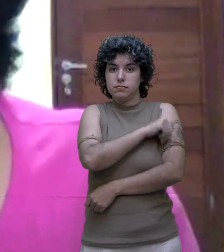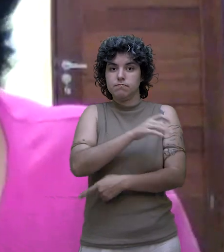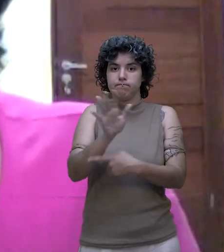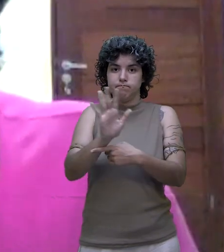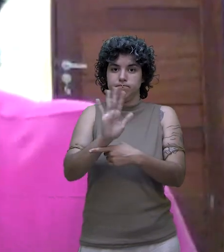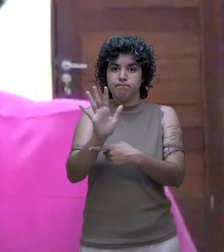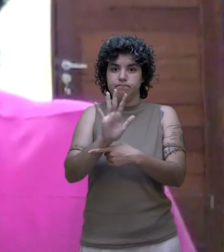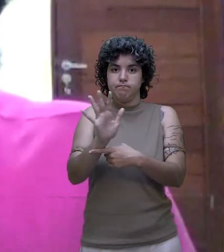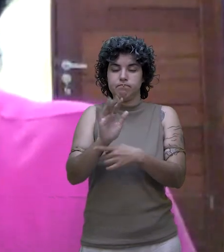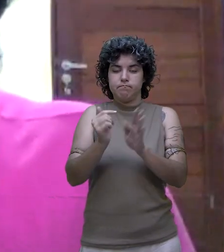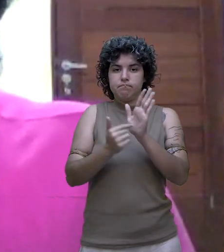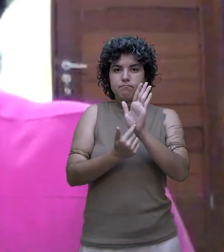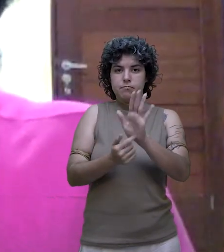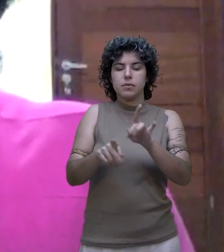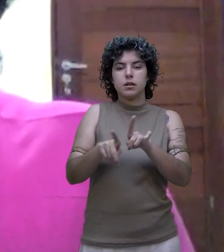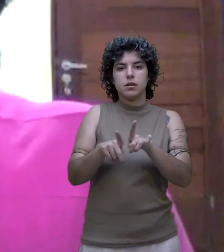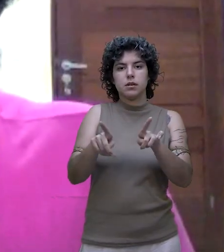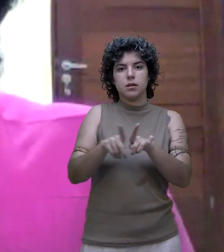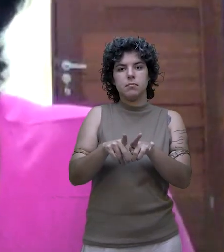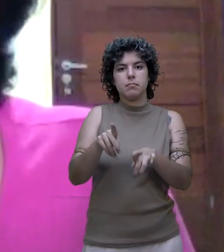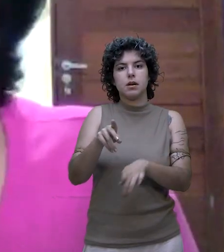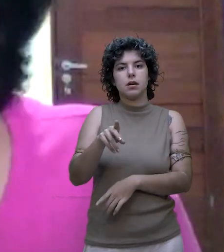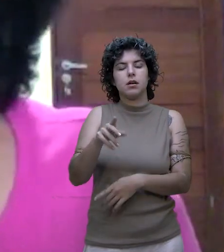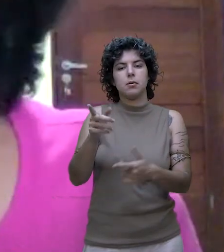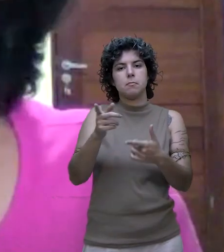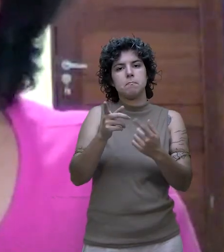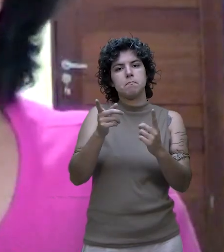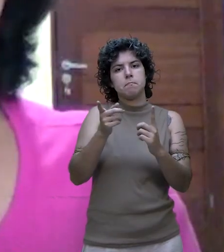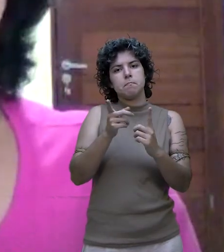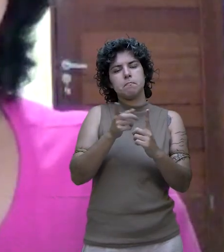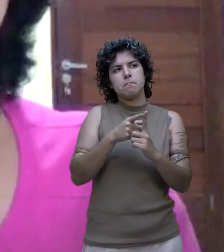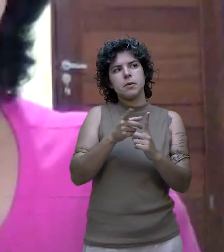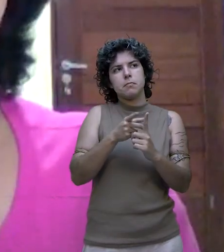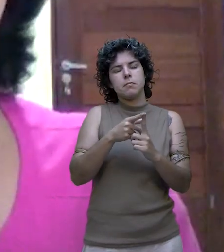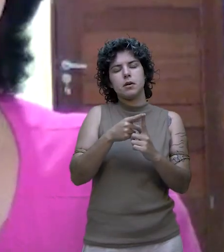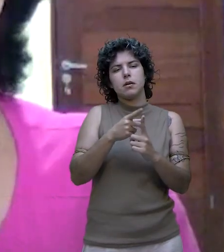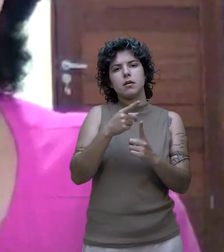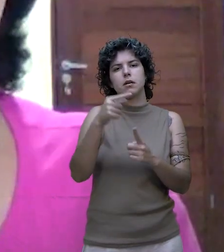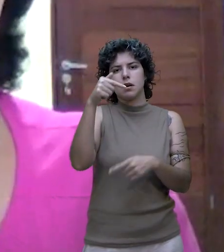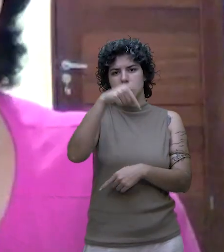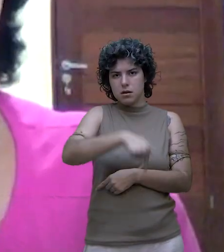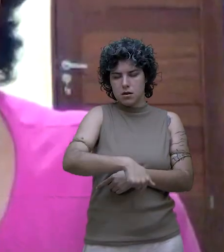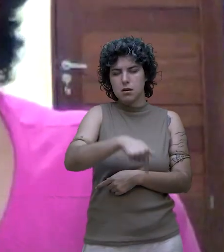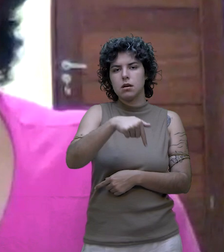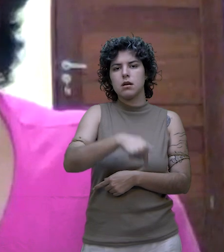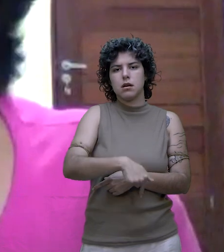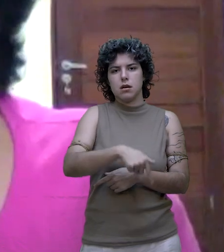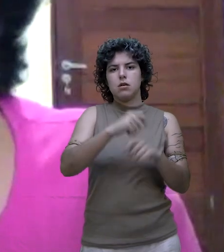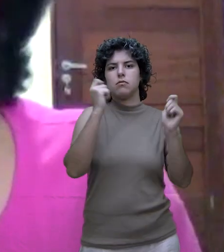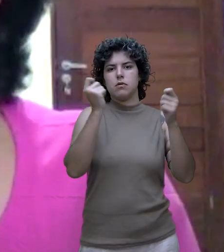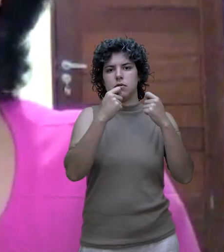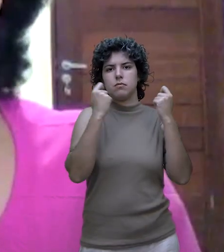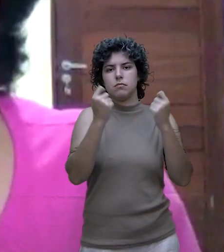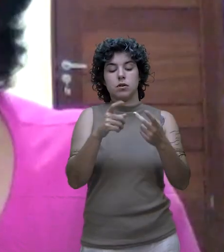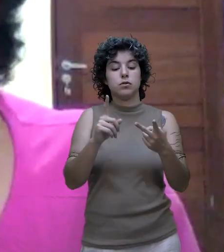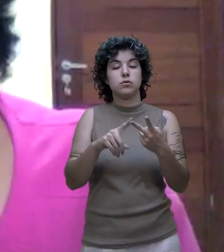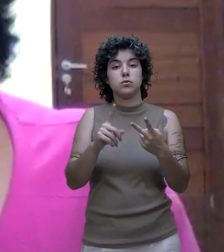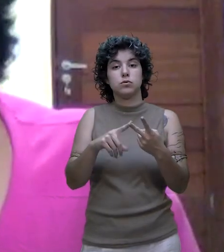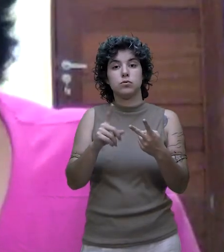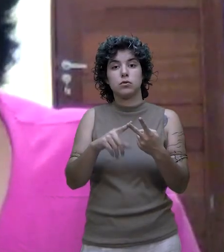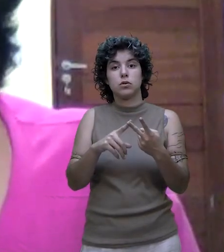Mortalha está também num festival aqui na Paraíba. Mas o Joana, ele passou a ser material de trabalho dentro